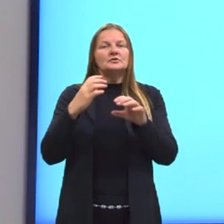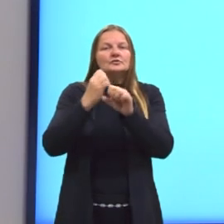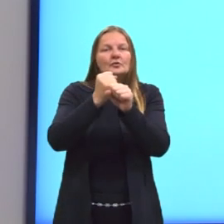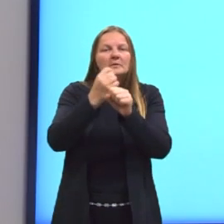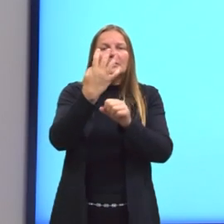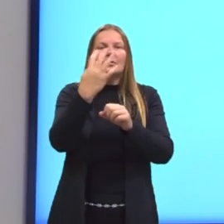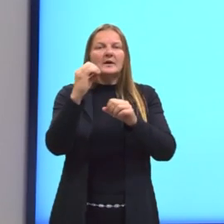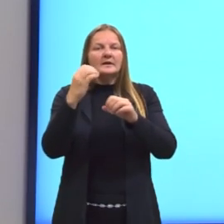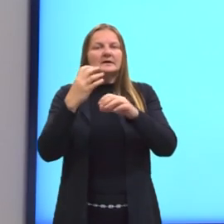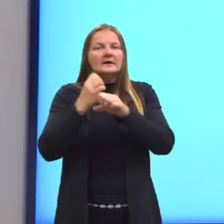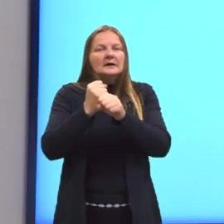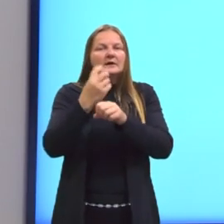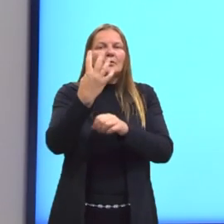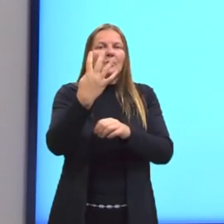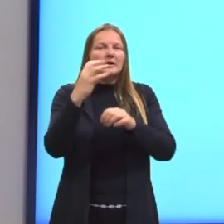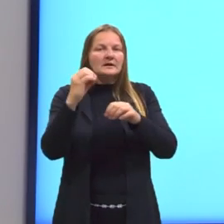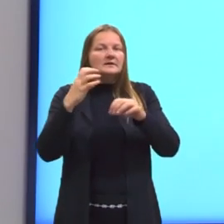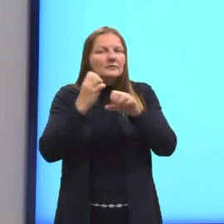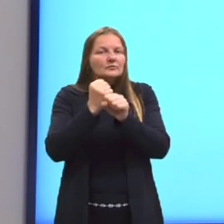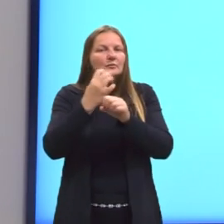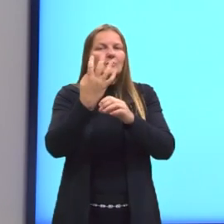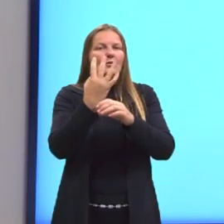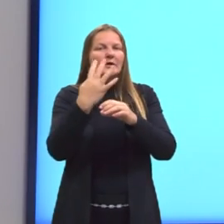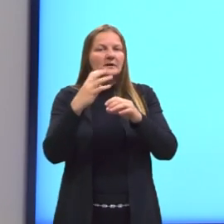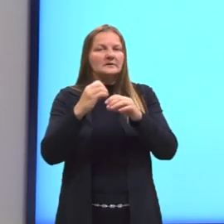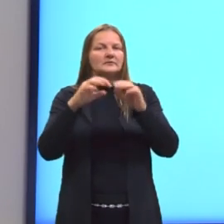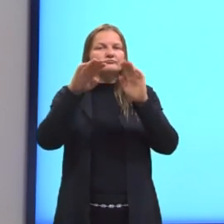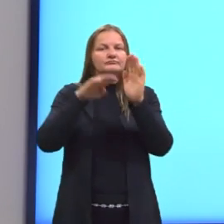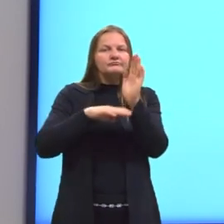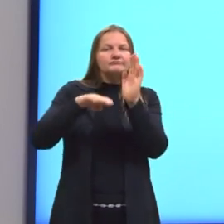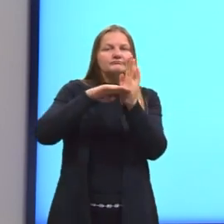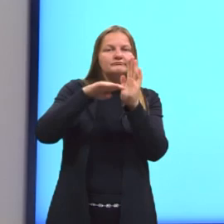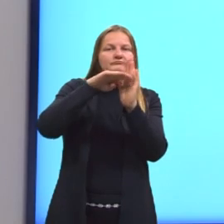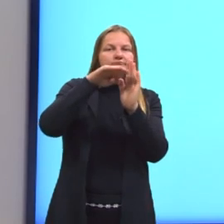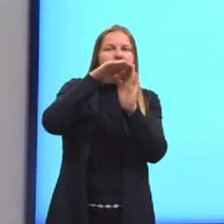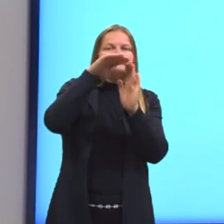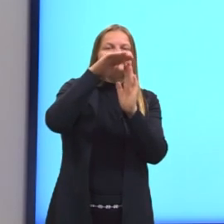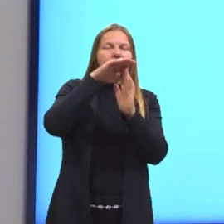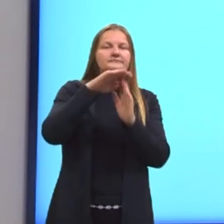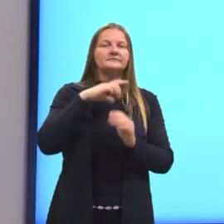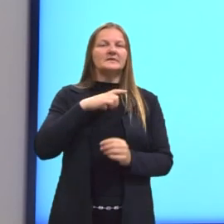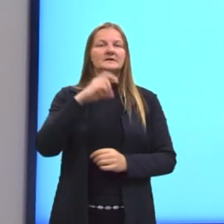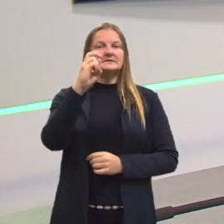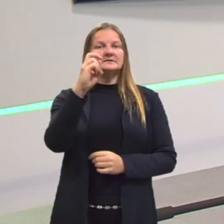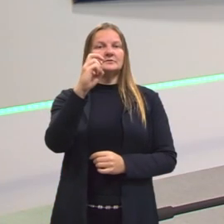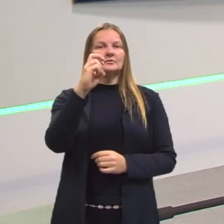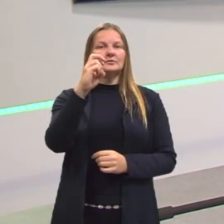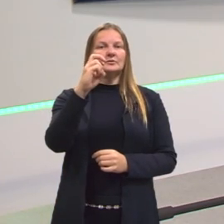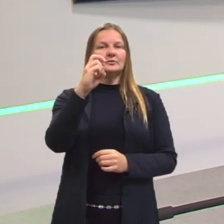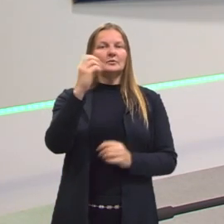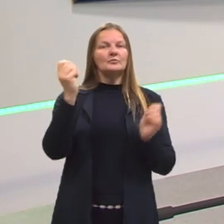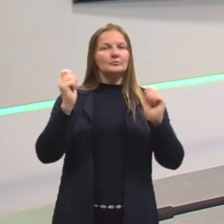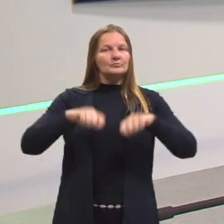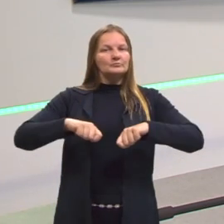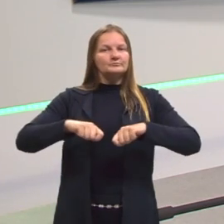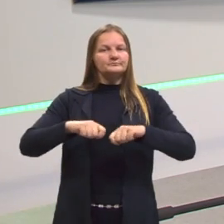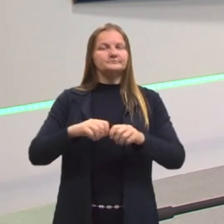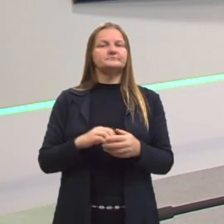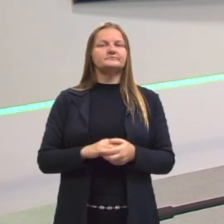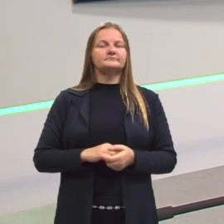pontos a cada nível alcançado totalmente então nós temos cinco competências